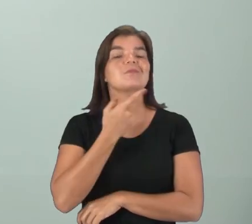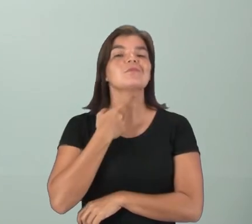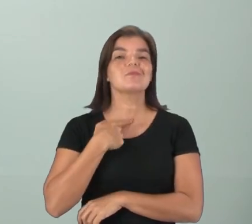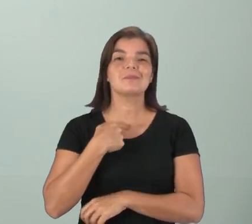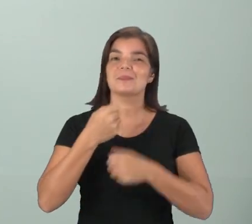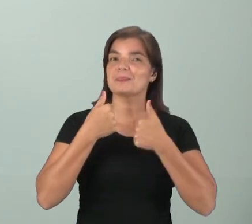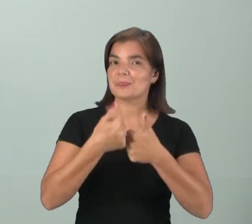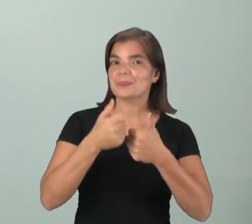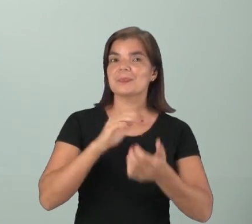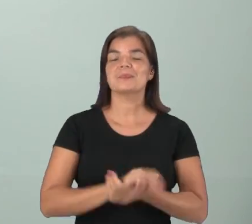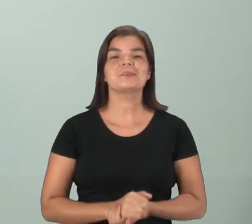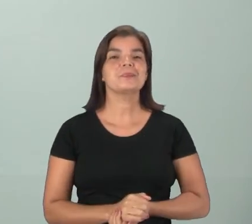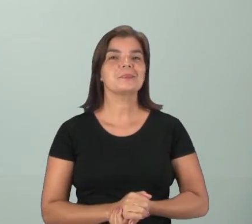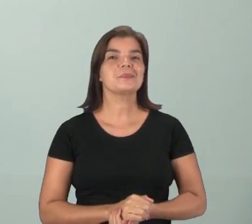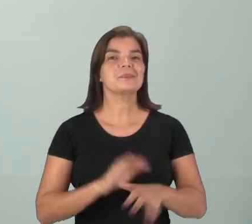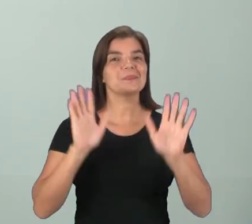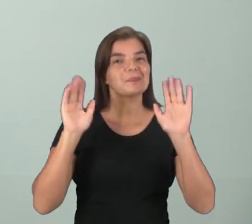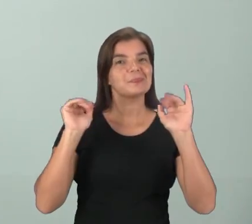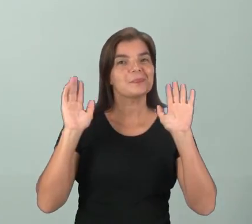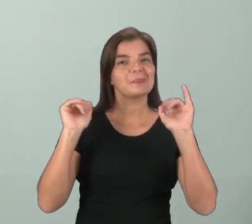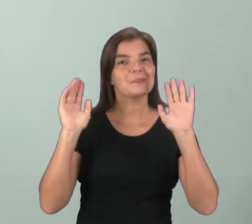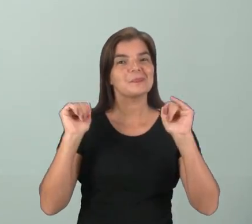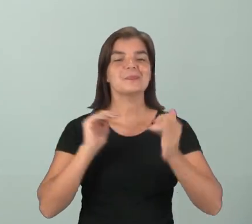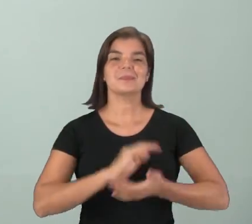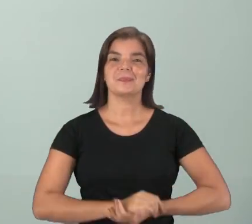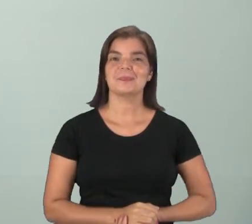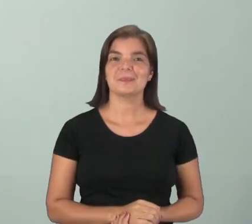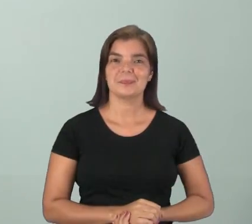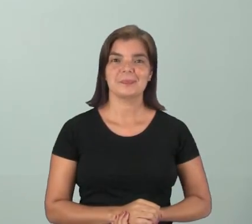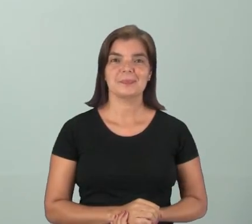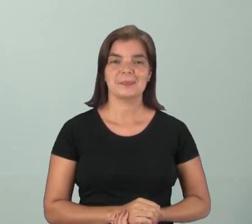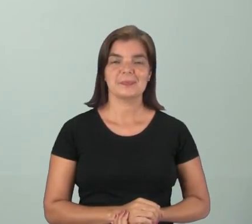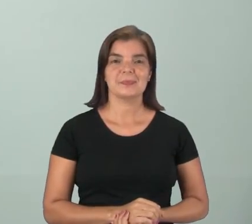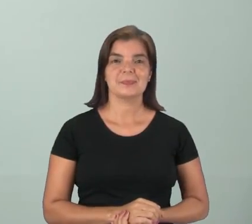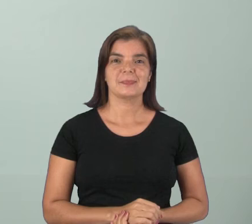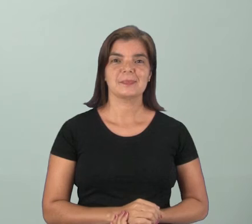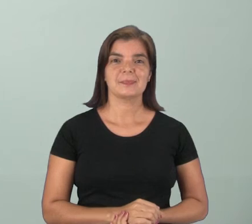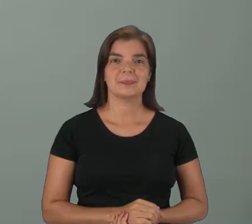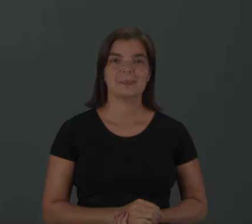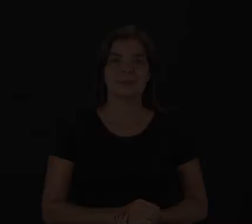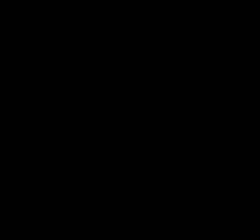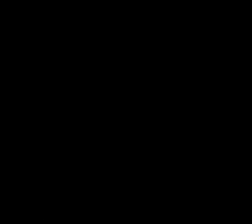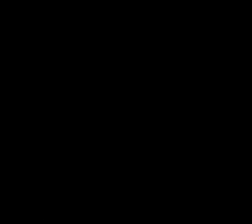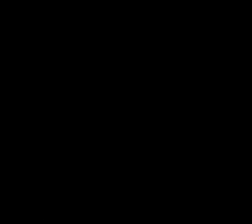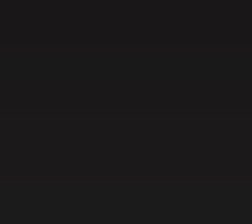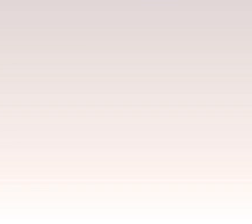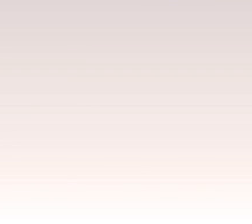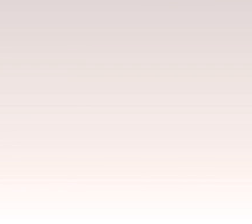assistir quantas vezes vocês quiserem, tá bom? A gente vai ficando por aqui, tchau, tchau e até uma próxima.